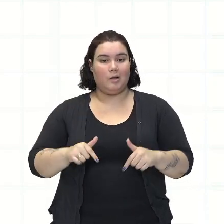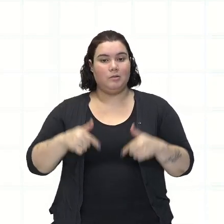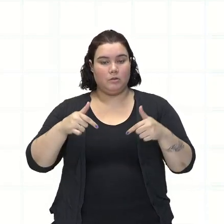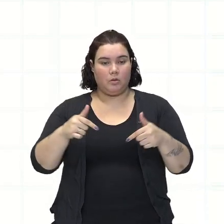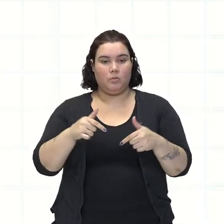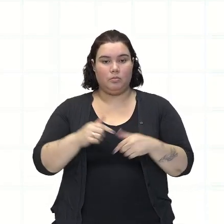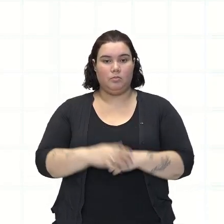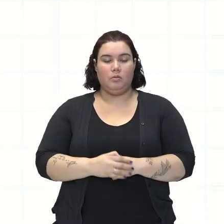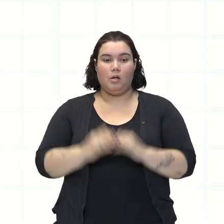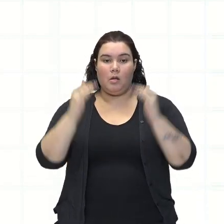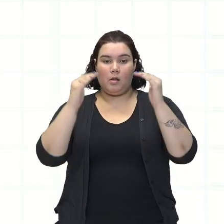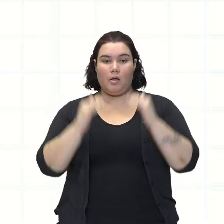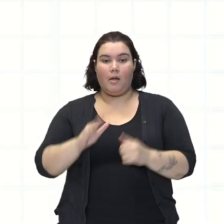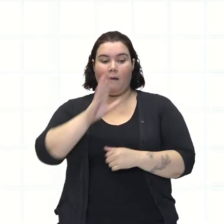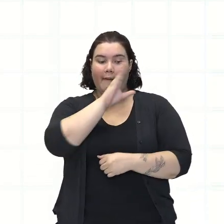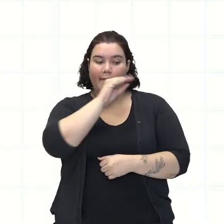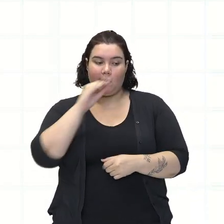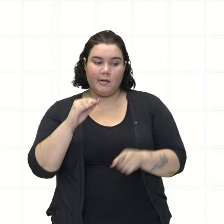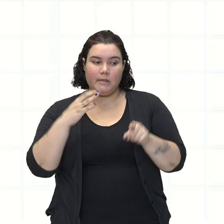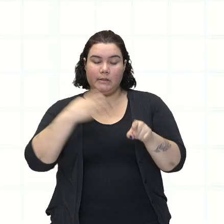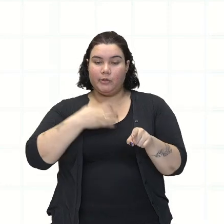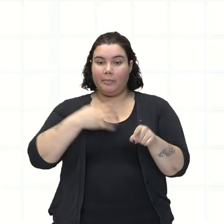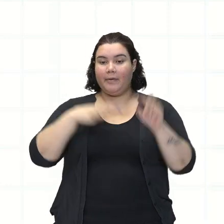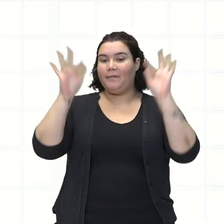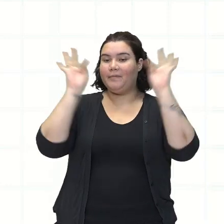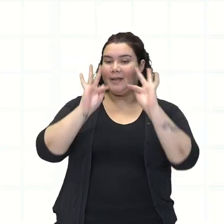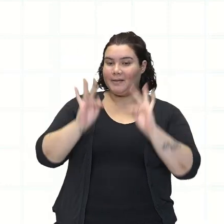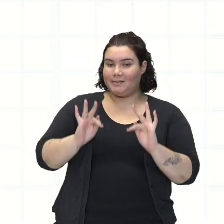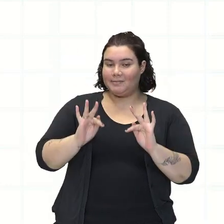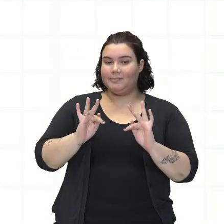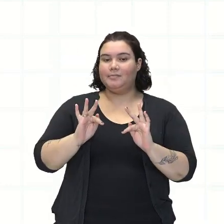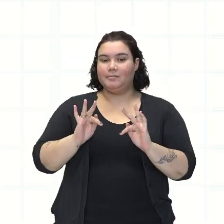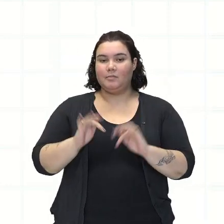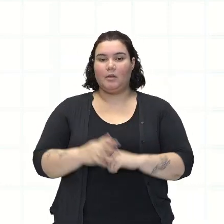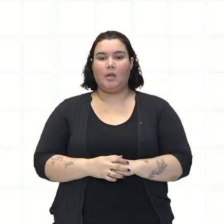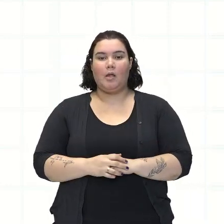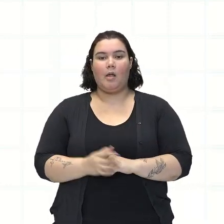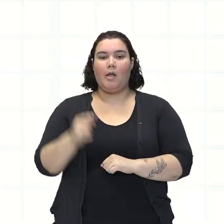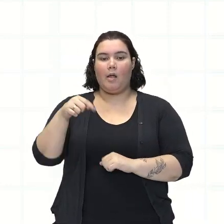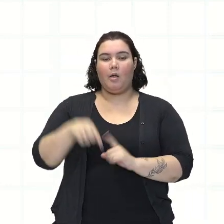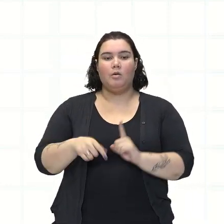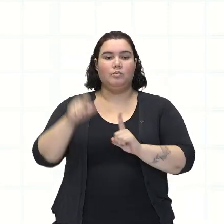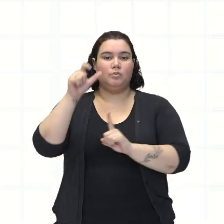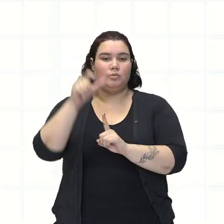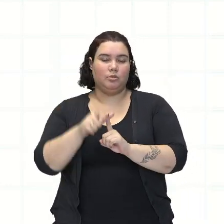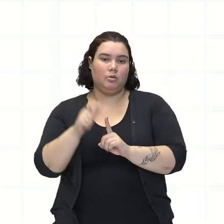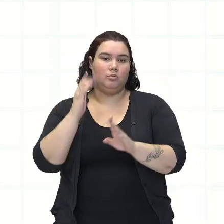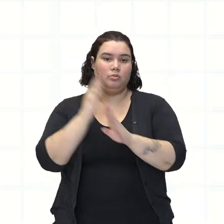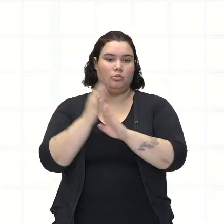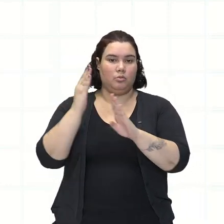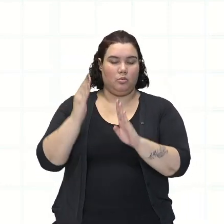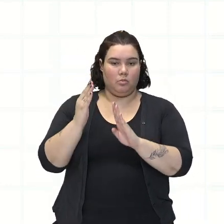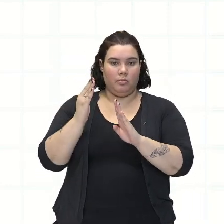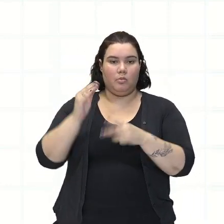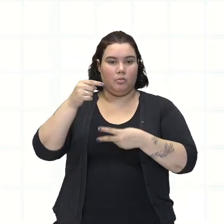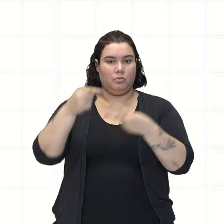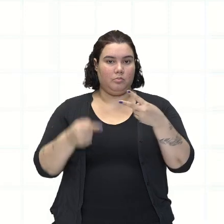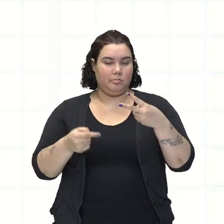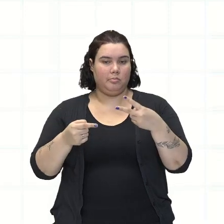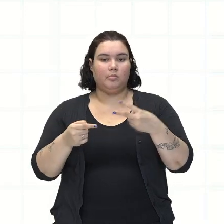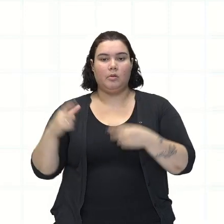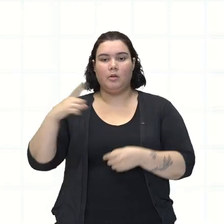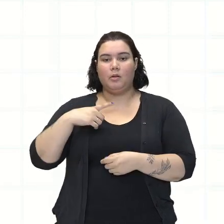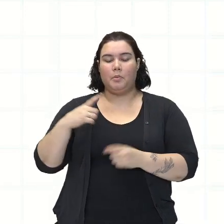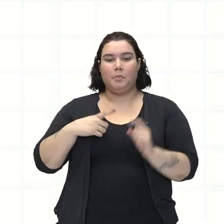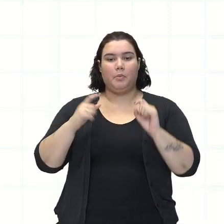e a criança estava feliz. Eu tenho a qualidade do sujeito. Identifiquei, então, que nós